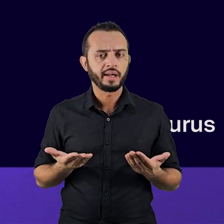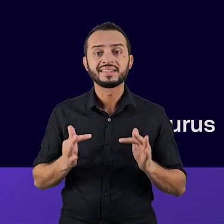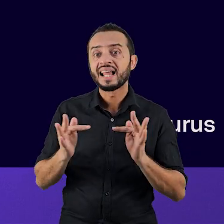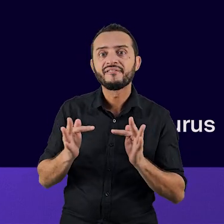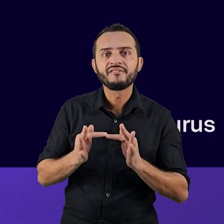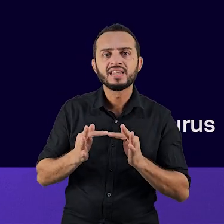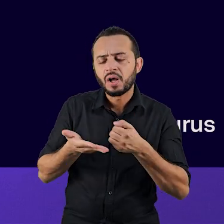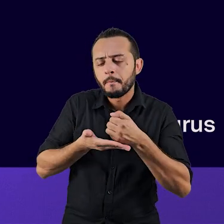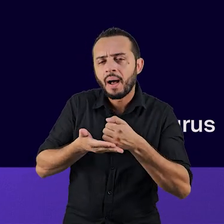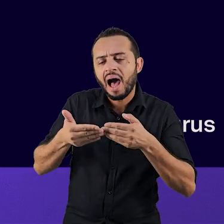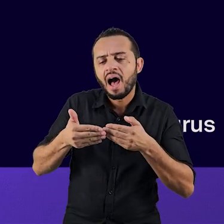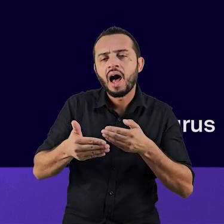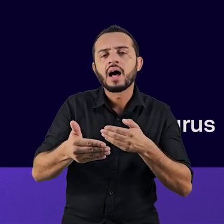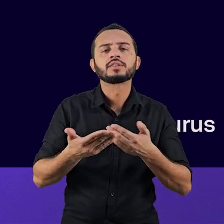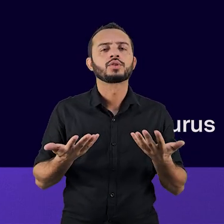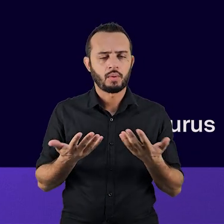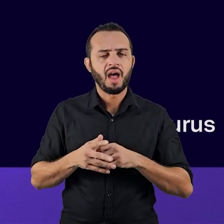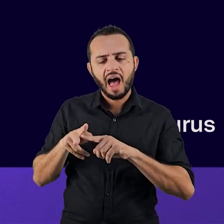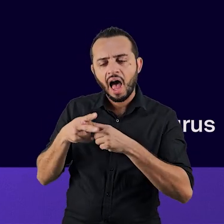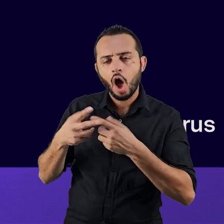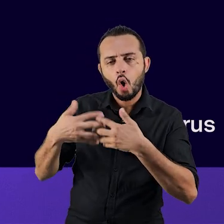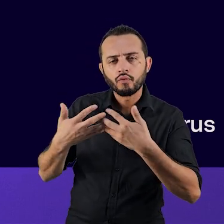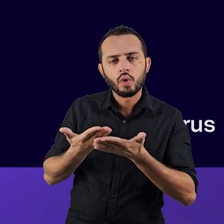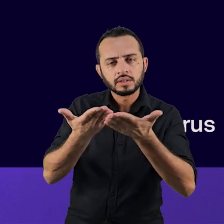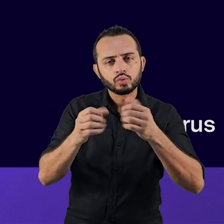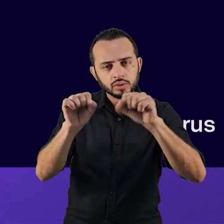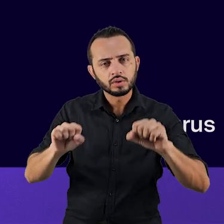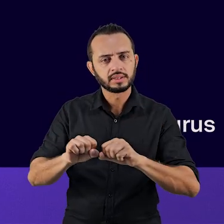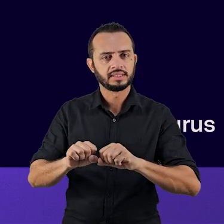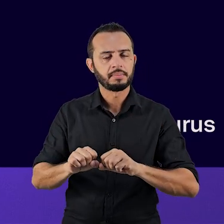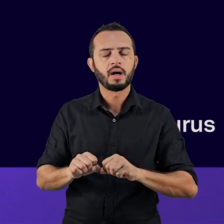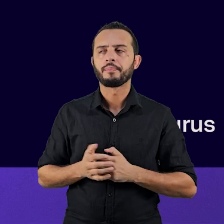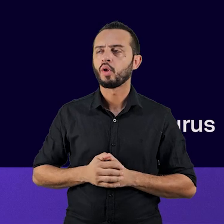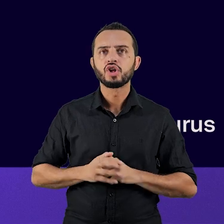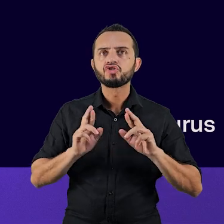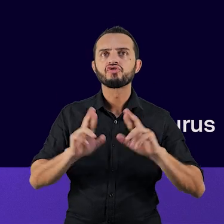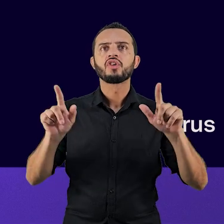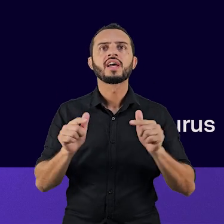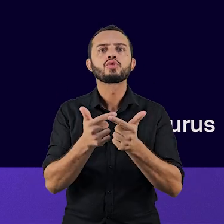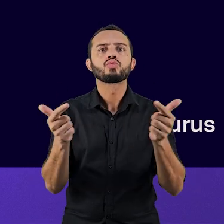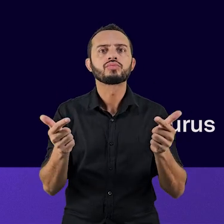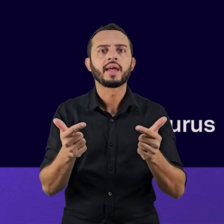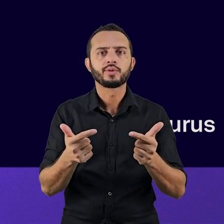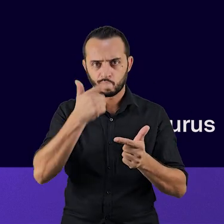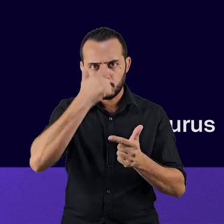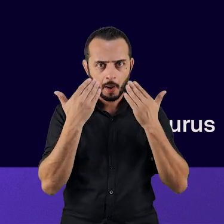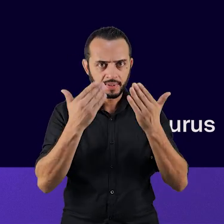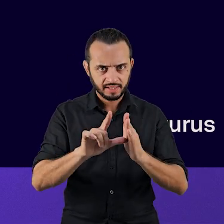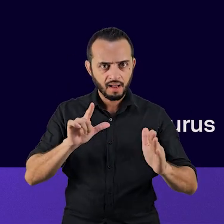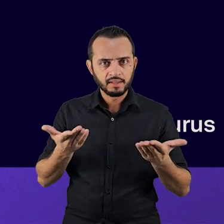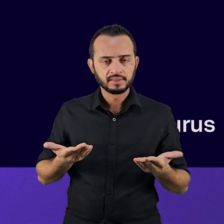da física inicial, é a configuração inicial do seu sistema. Não tem diferença nenhuma daquilo que eu apresentei